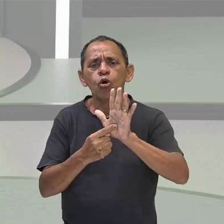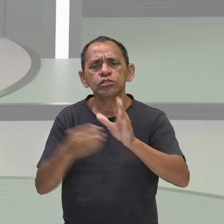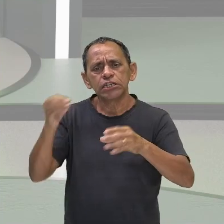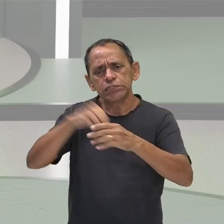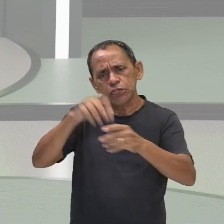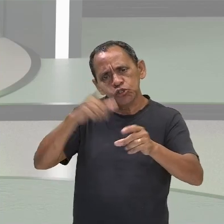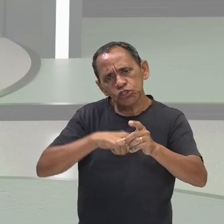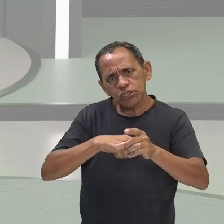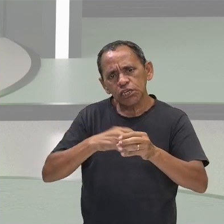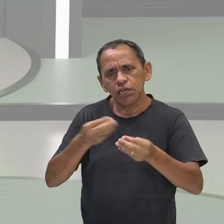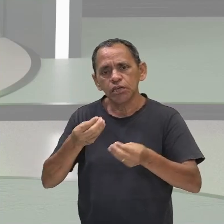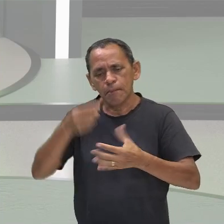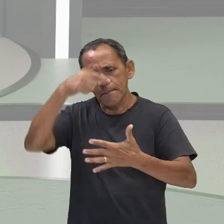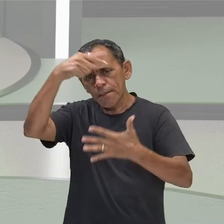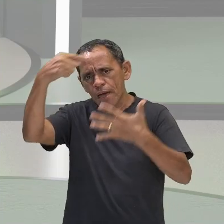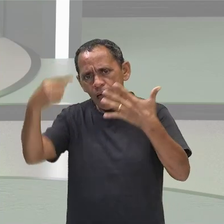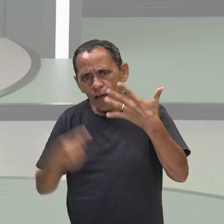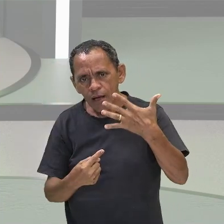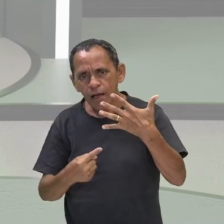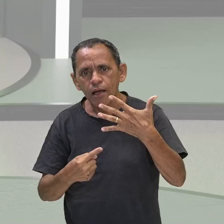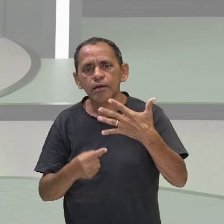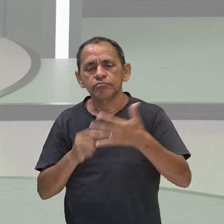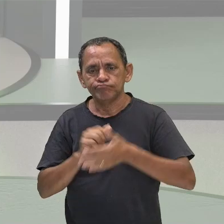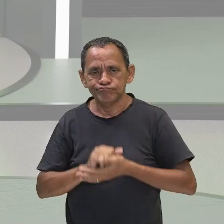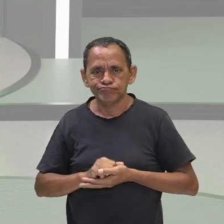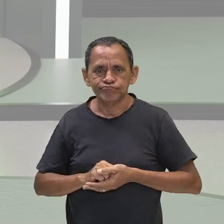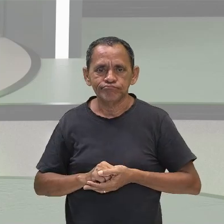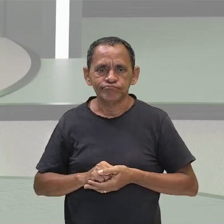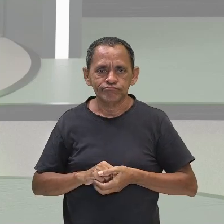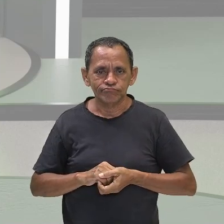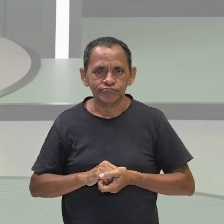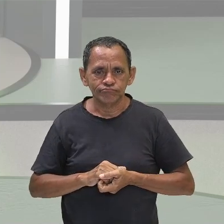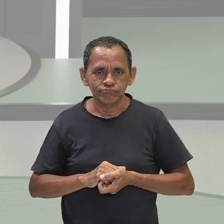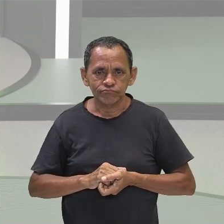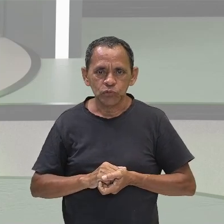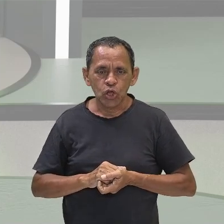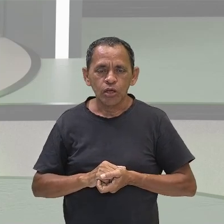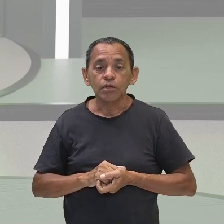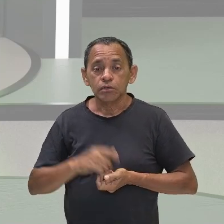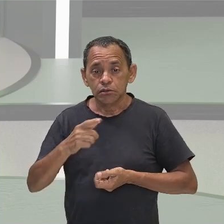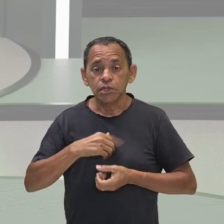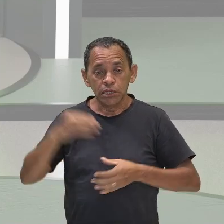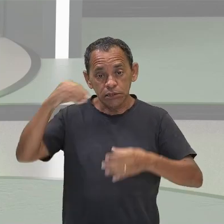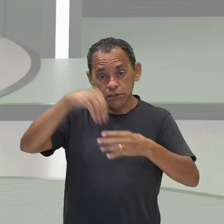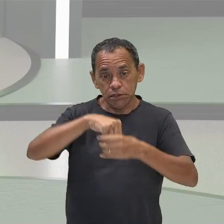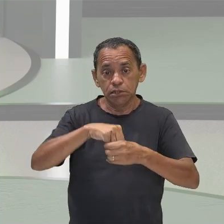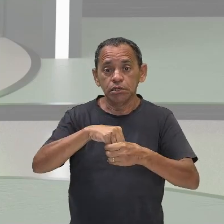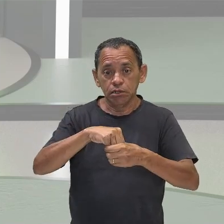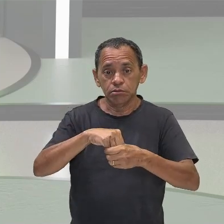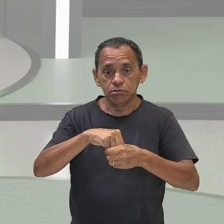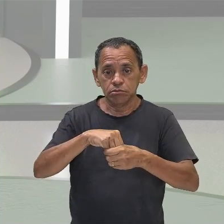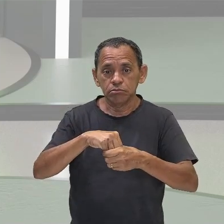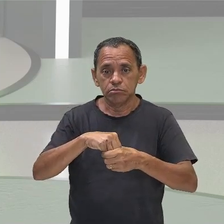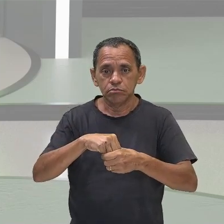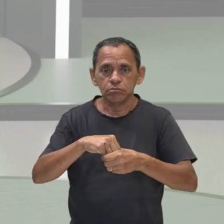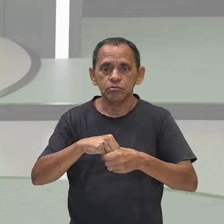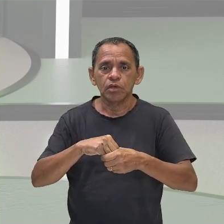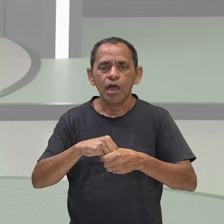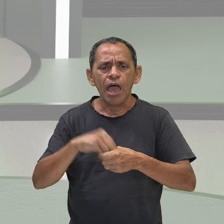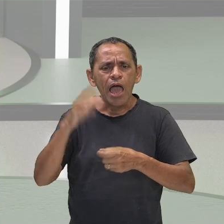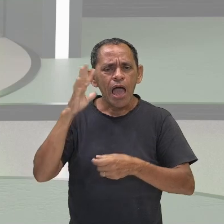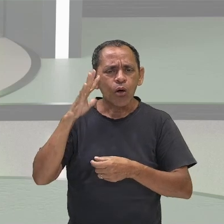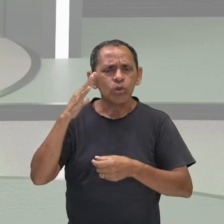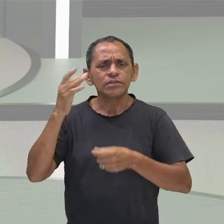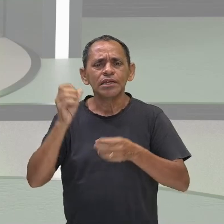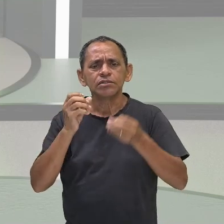É formado pelos túbulos seminíferos, estão aí que compõem o interior dos testículos. Aí dentro é que ocorre